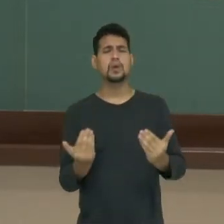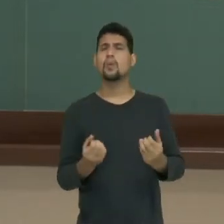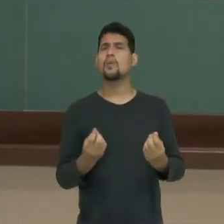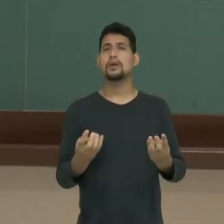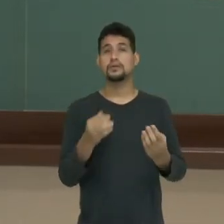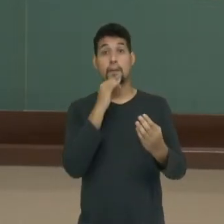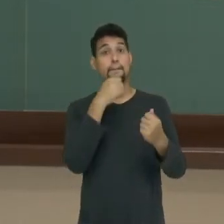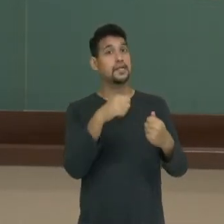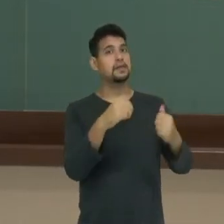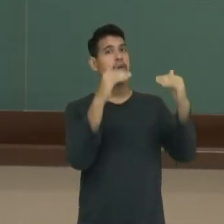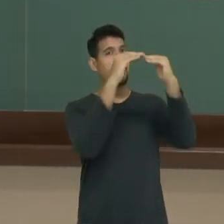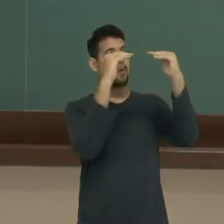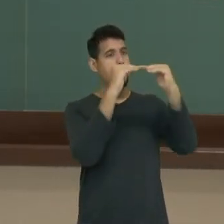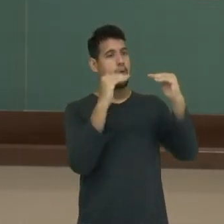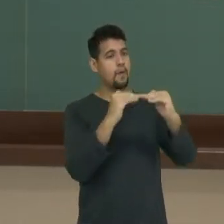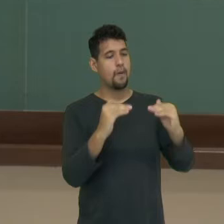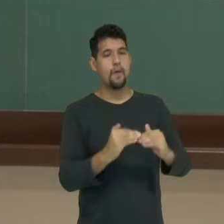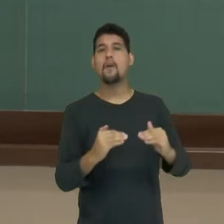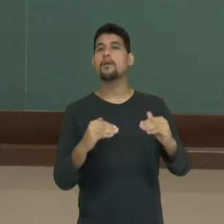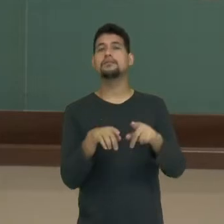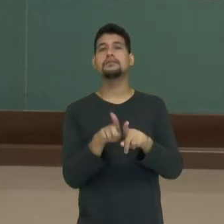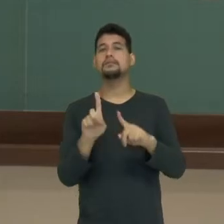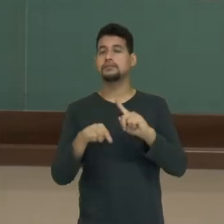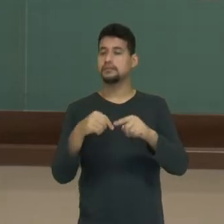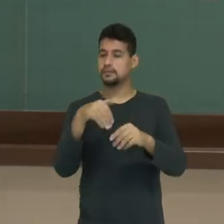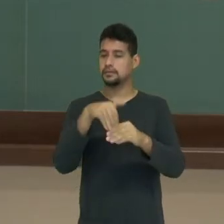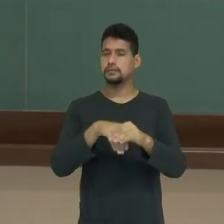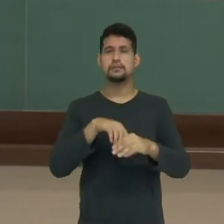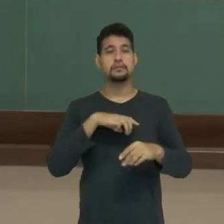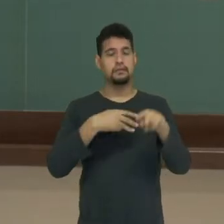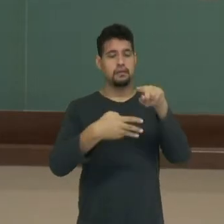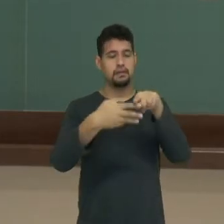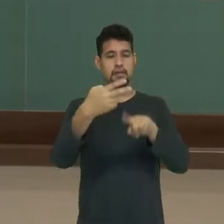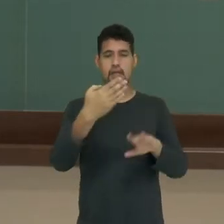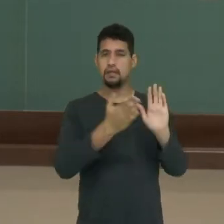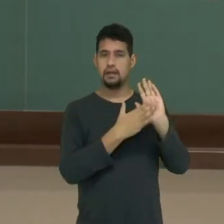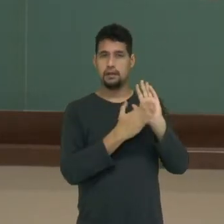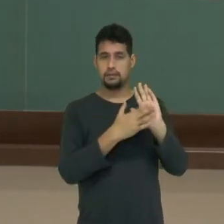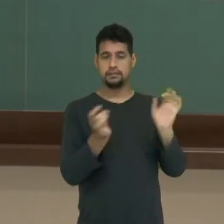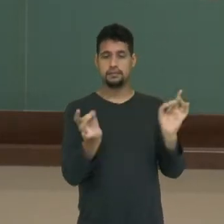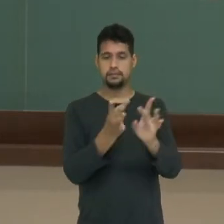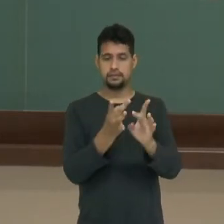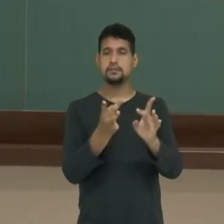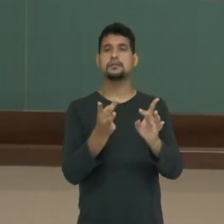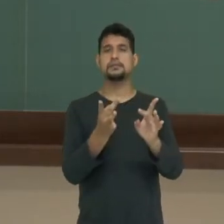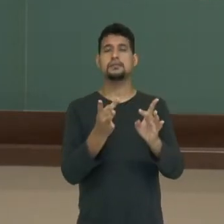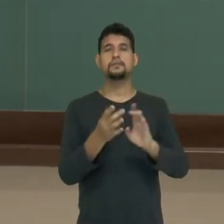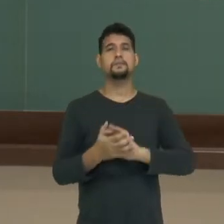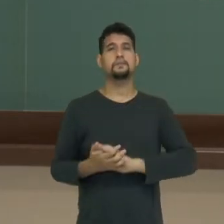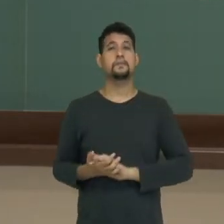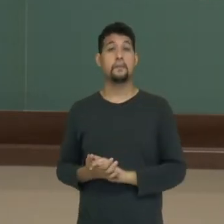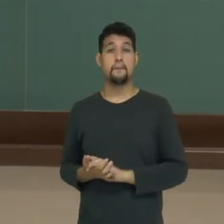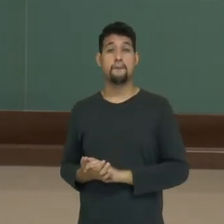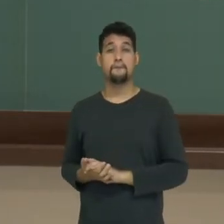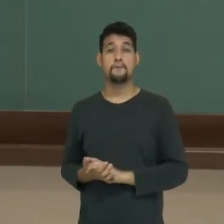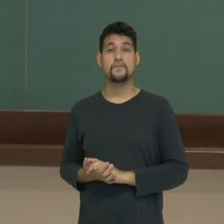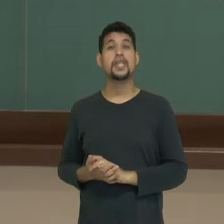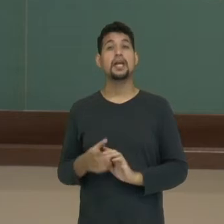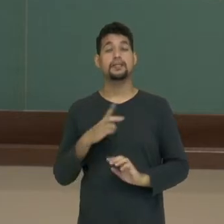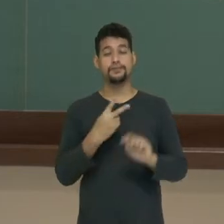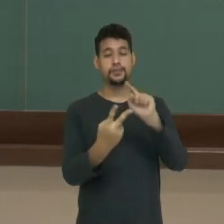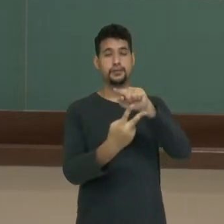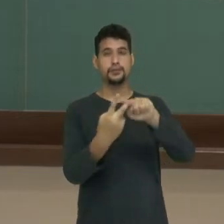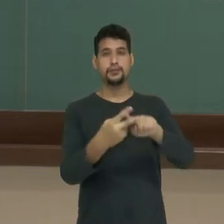no caso ali da eleição, eu tinha 3 candidatos e 2